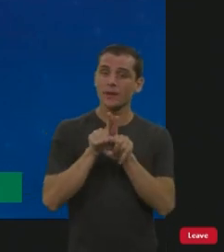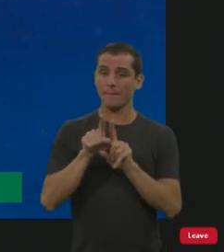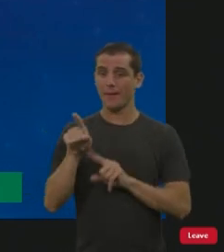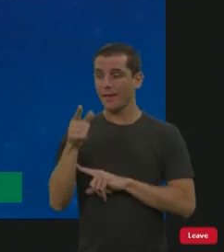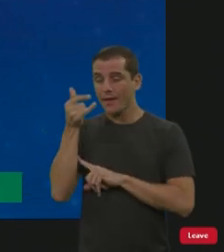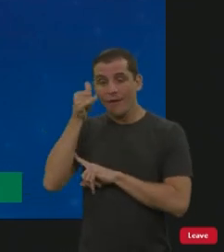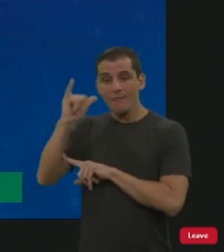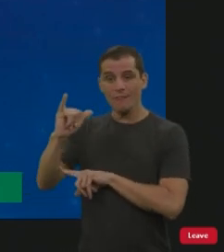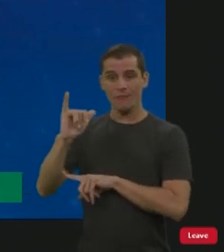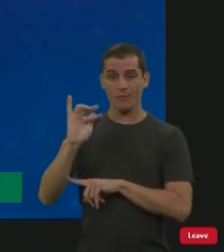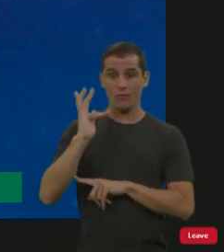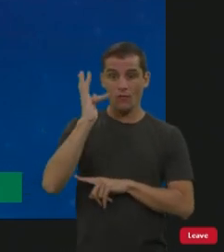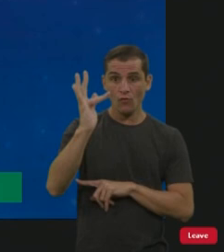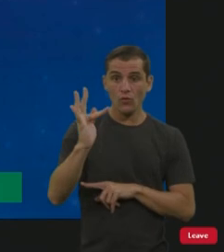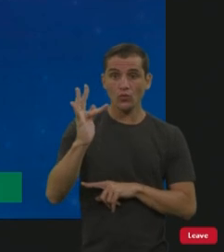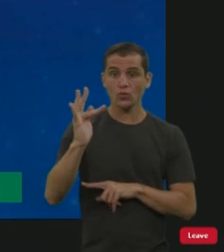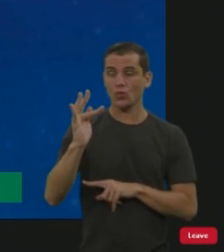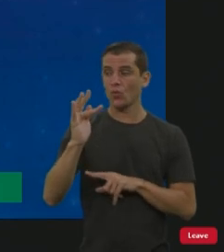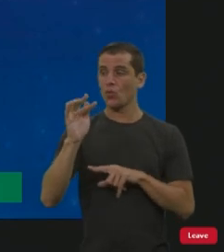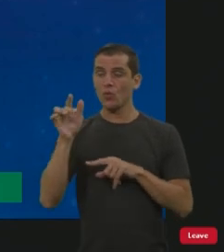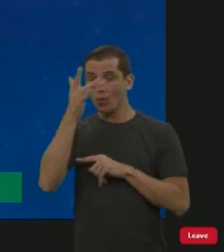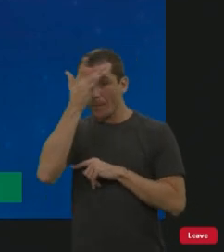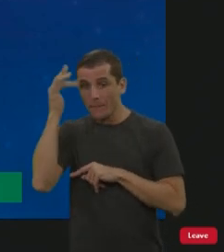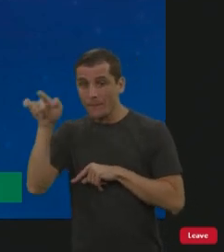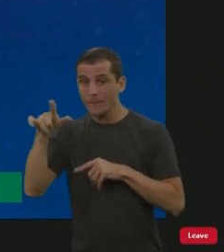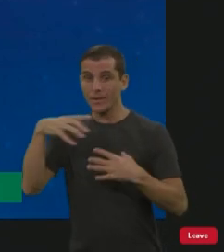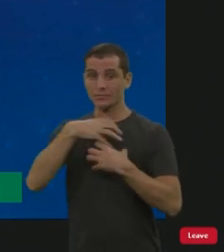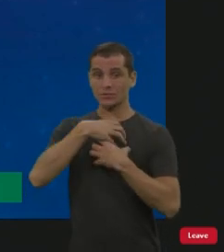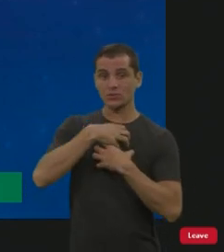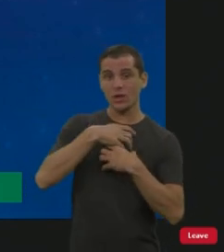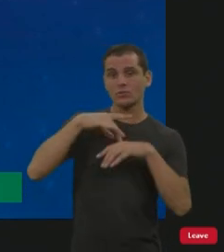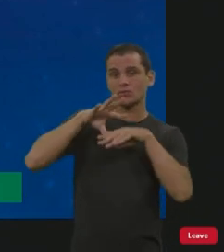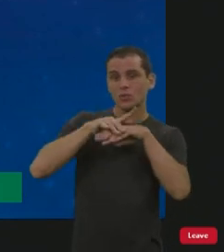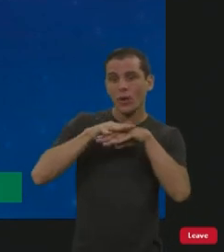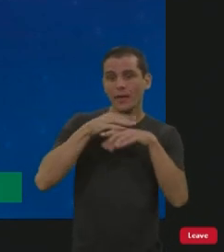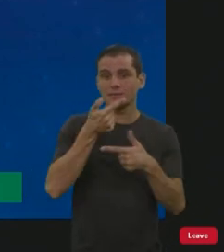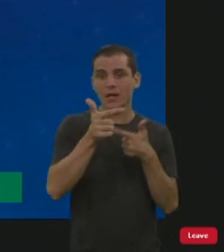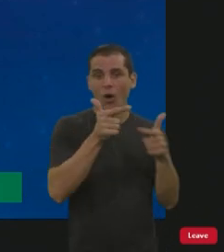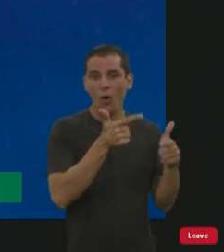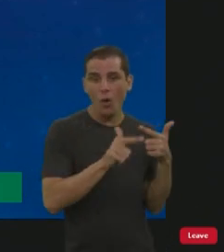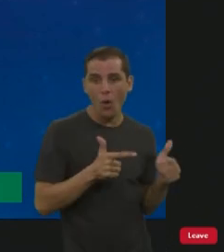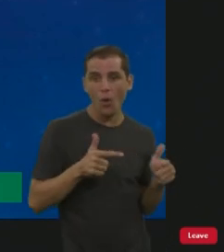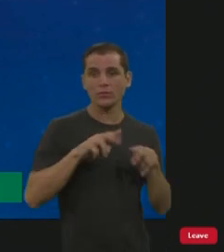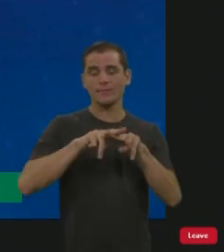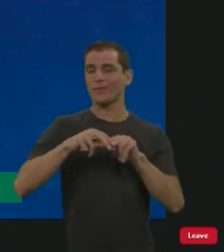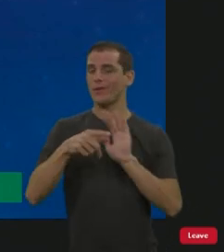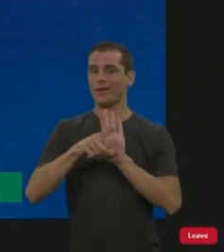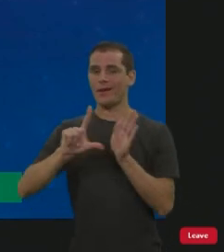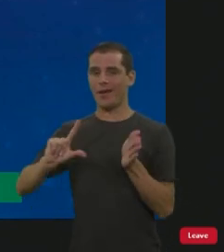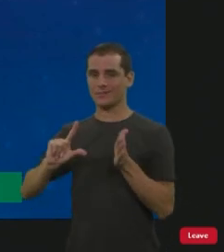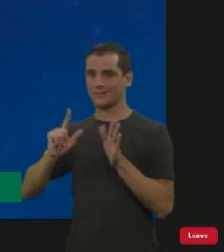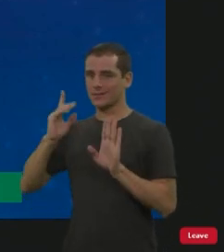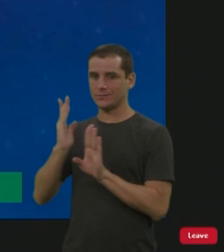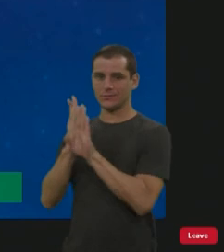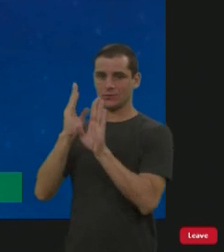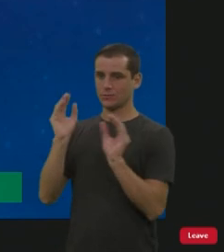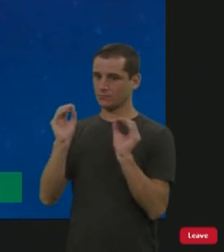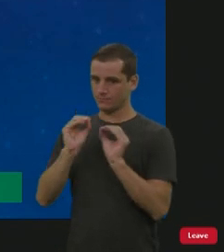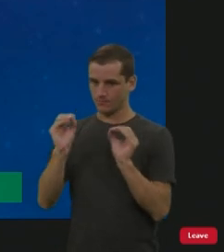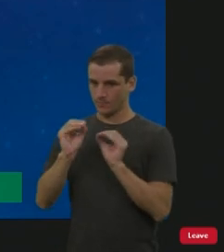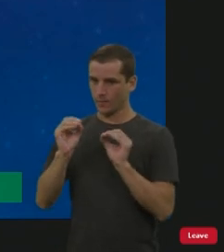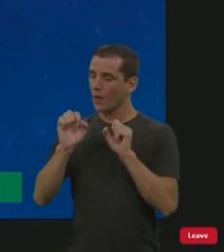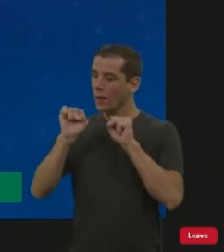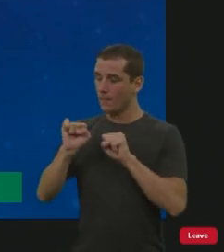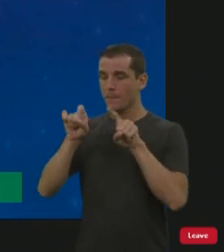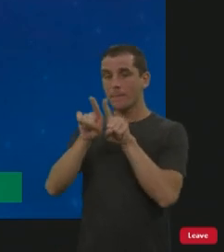uma repercussão neurológica desse paciente, né, que vai acarretar para a vida dele, né, uma série de deficiências, né, que